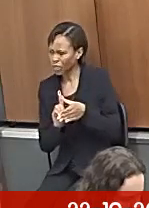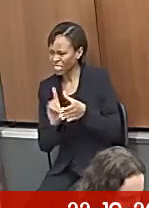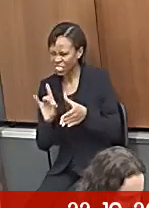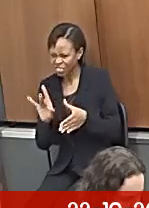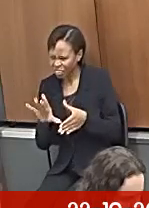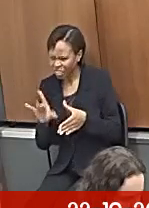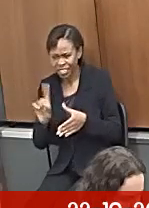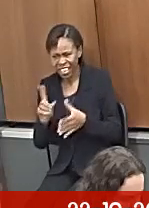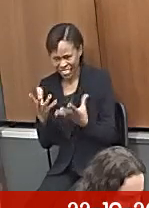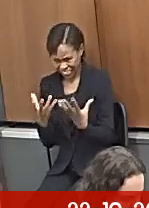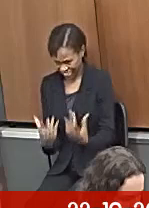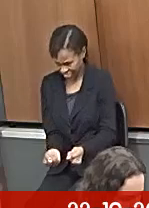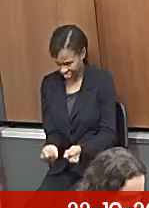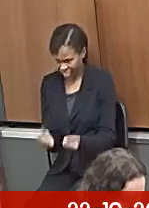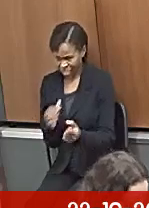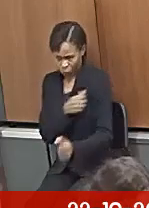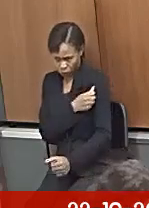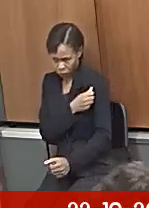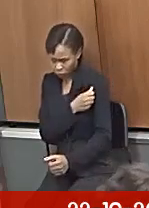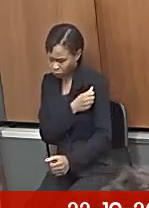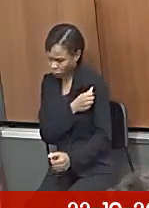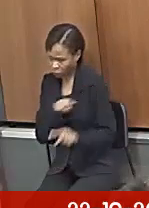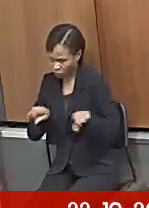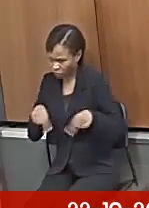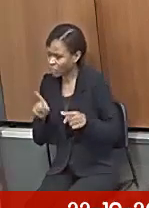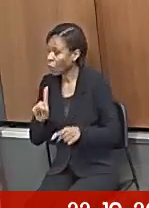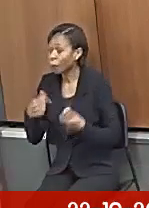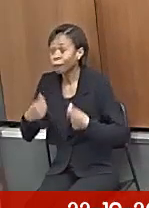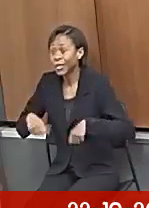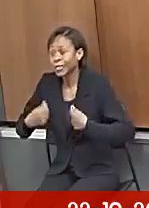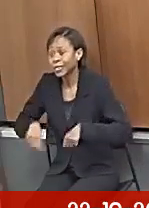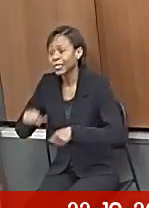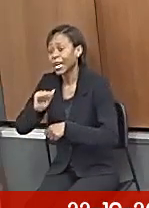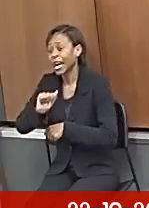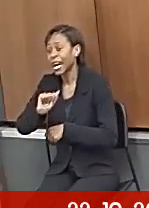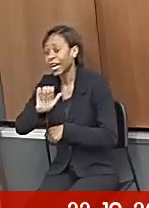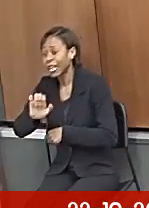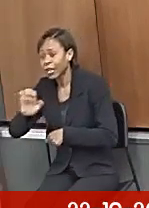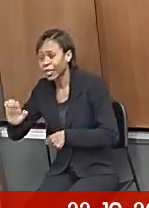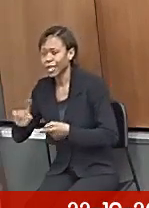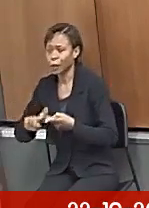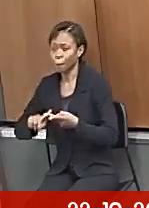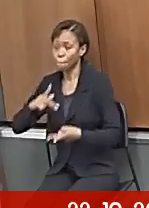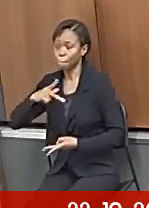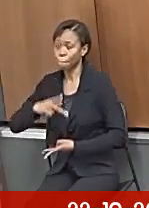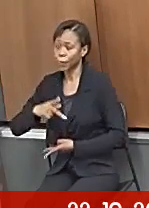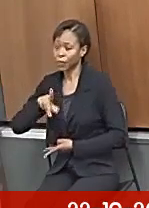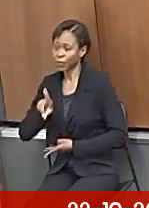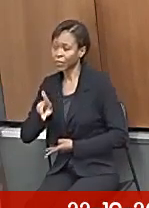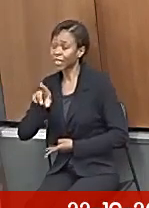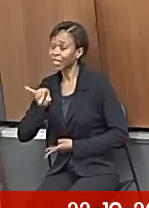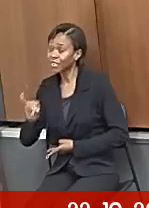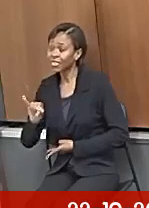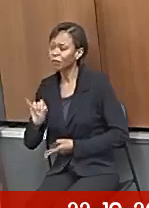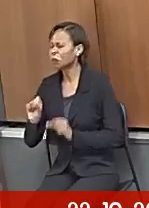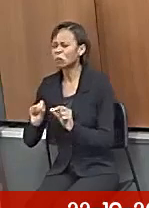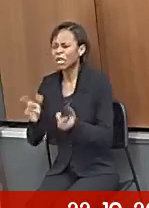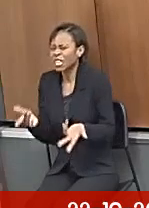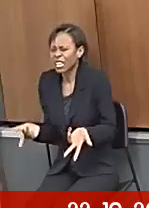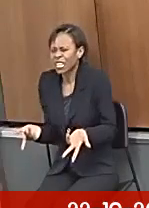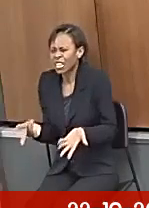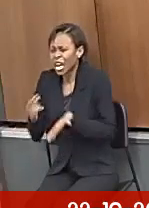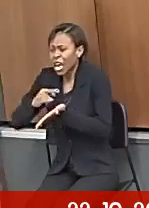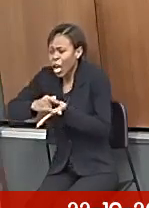aula. Precisa ter o processo de AEE, precisa ter o PDI. Para quê? O que é o PDI? É